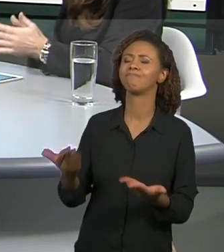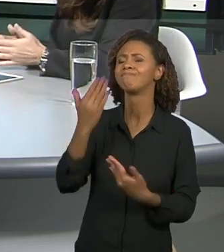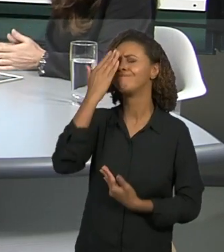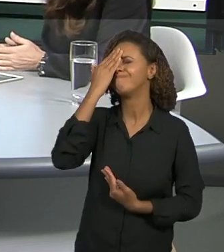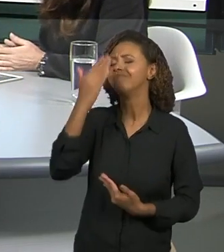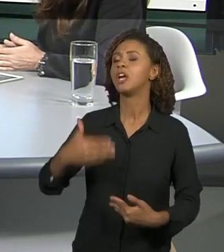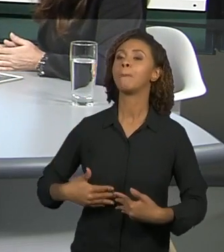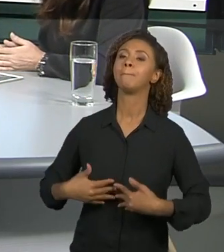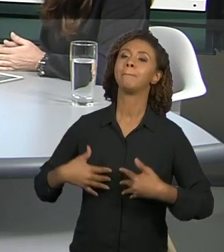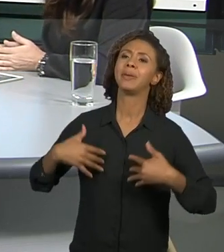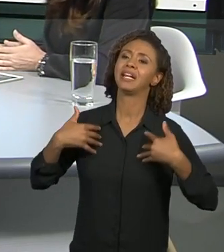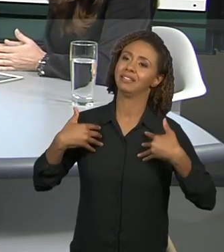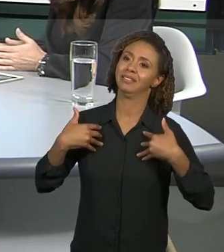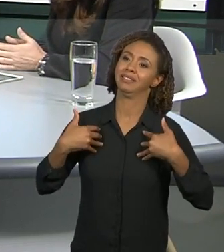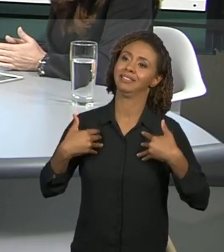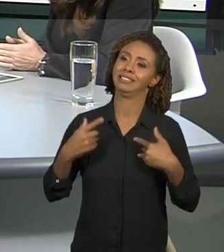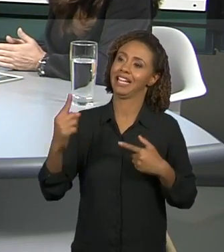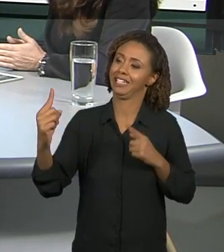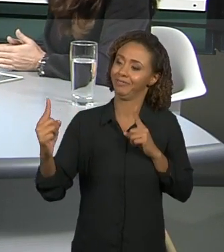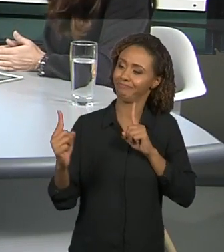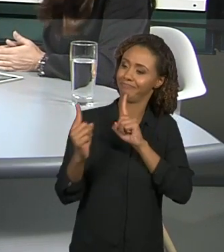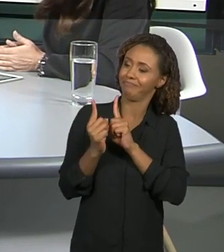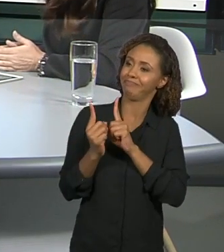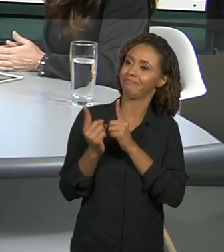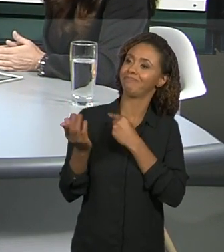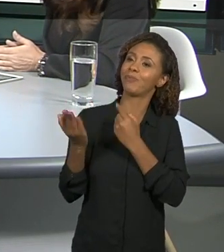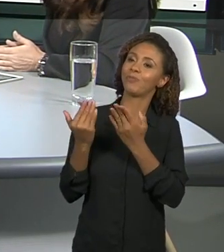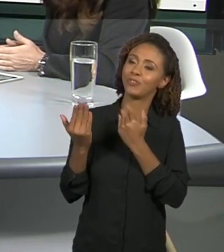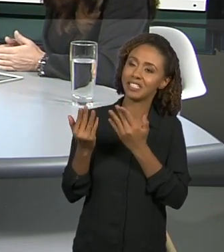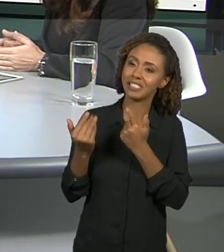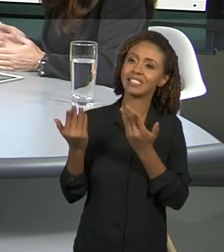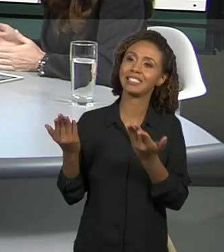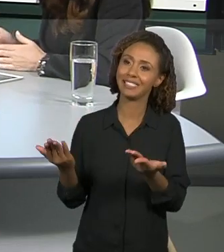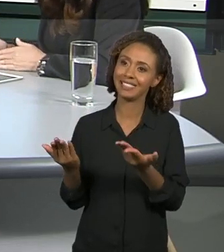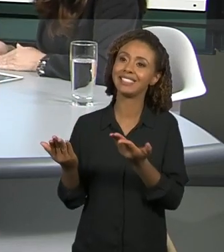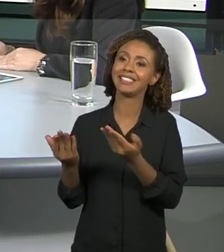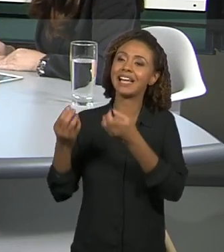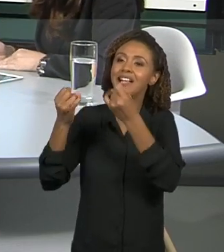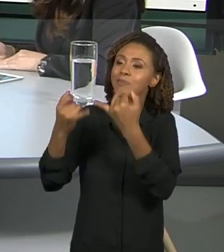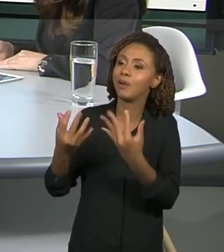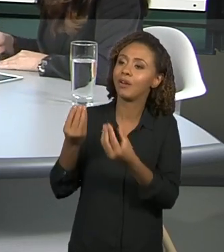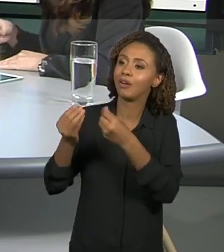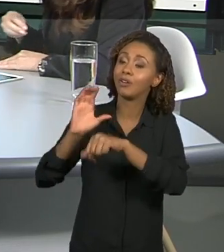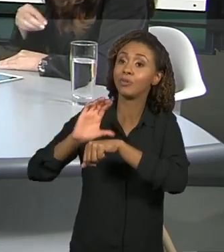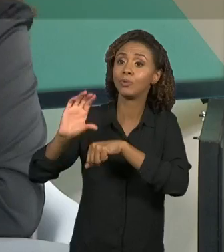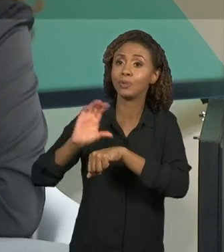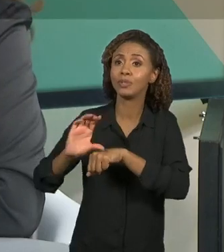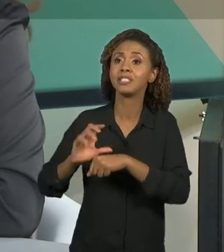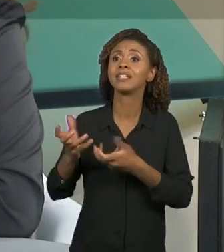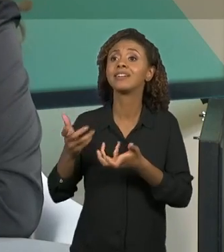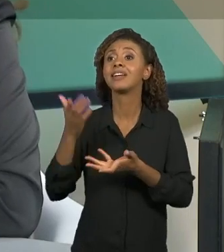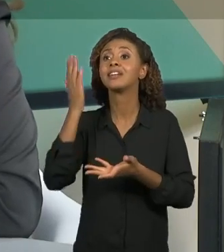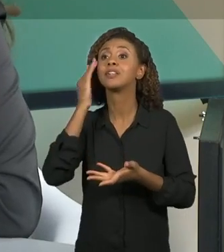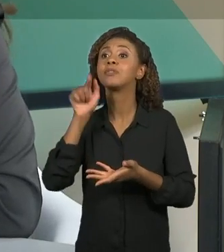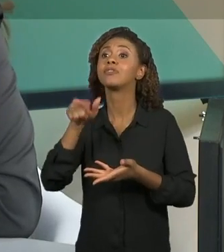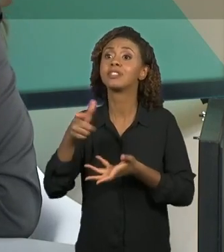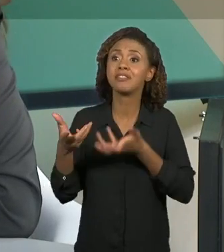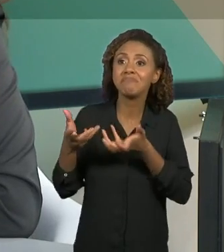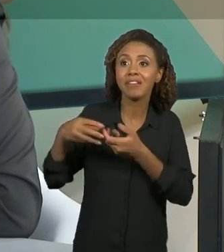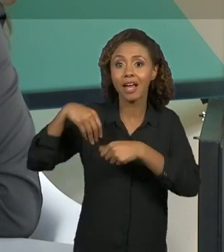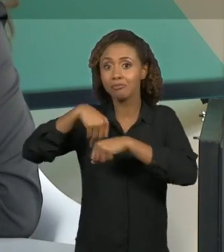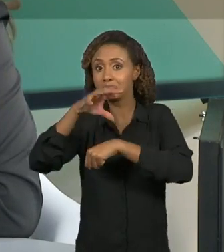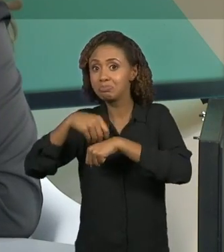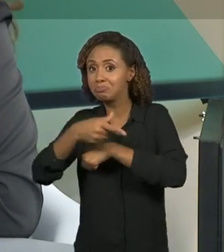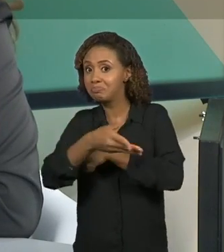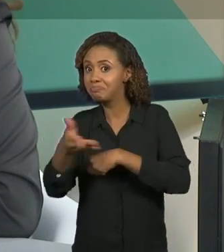foi um prazer muito grande tá aqui com você a gente poder conversar um pouco mais sobre o curso eu gostaria de saber se você quer deixar uma